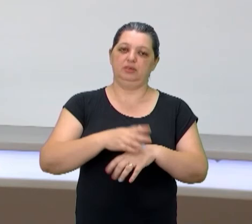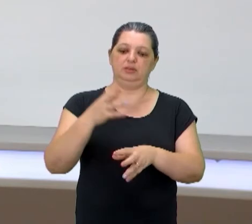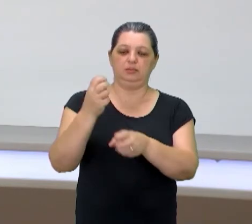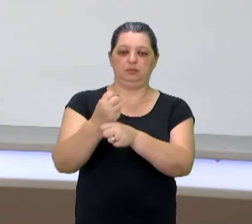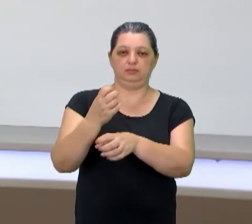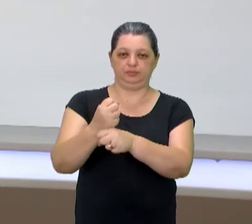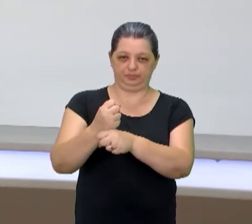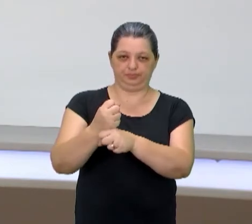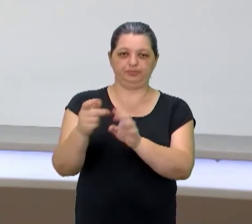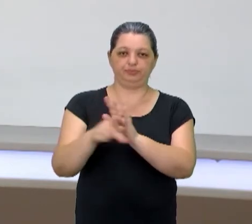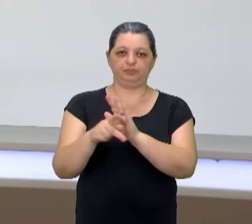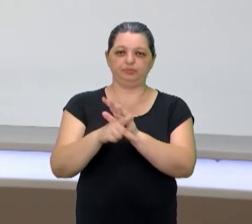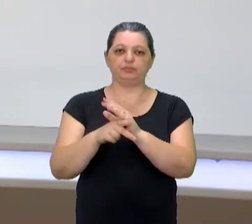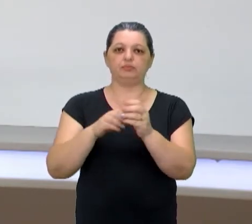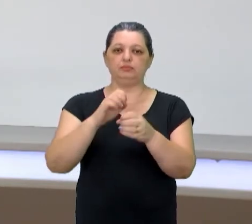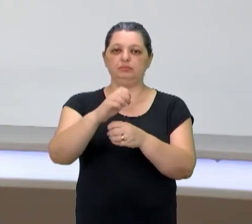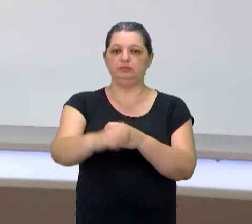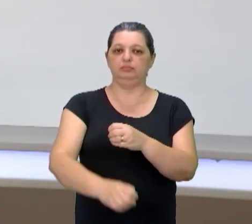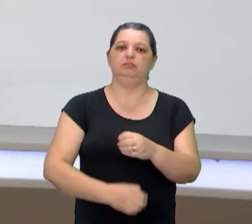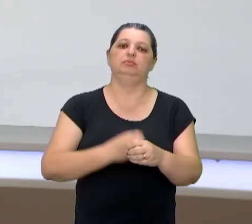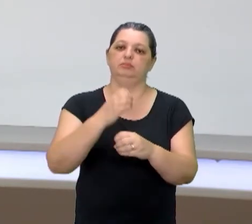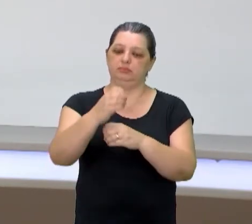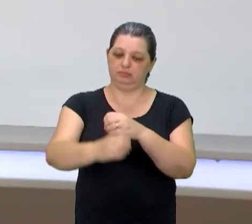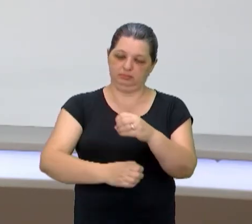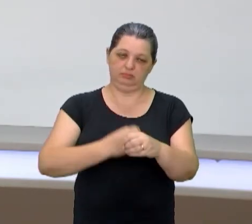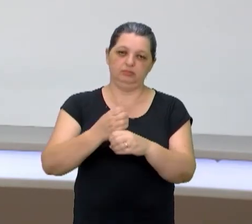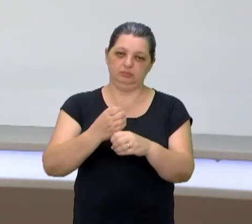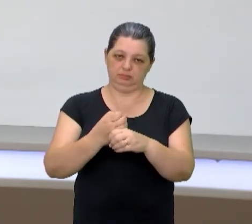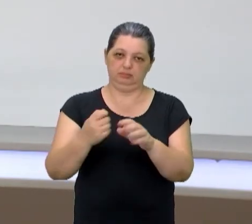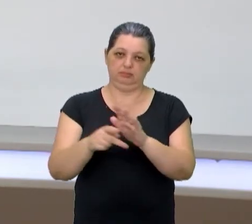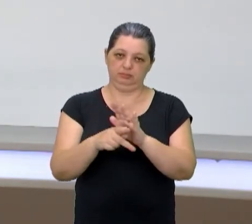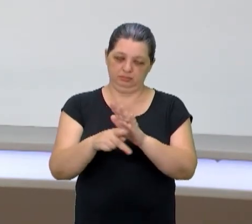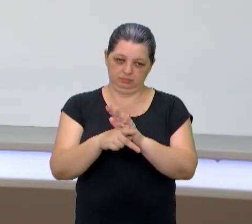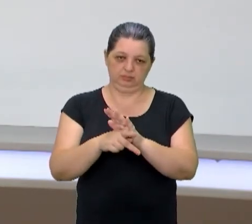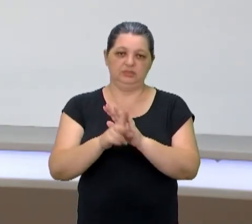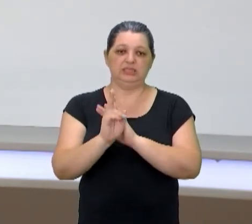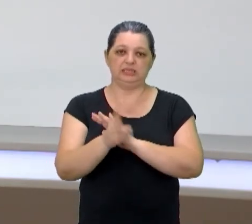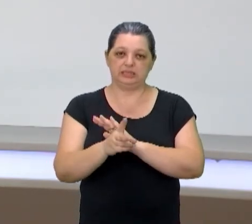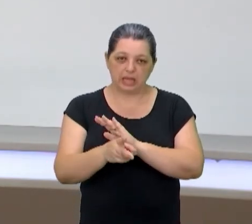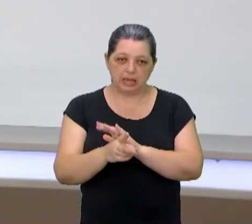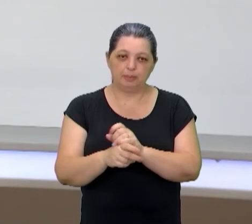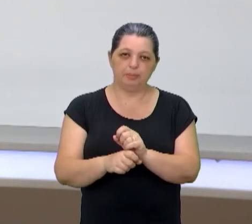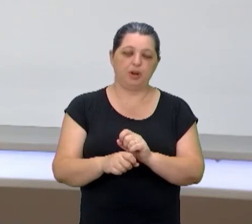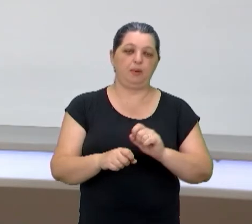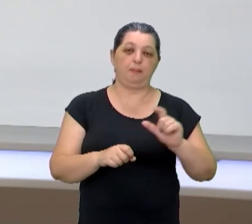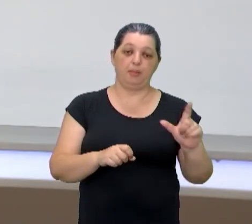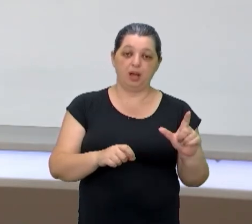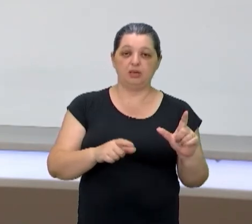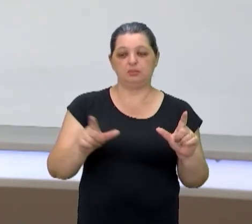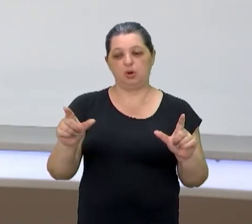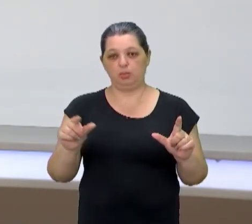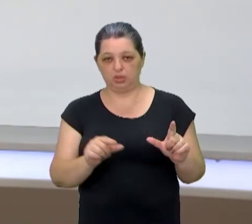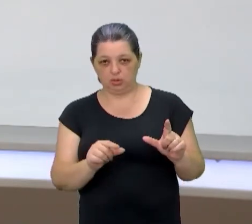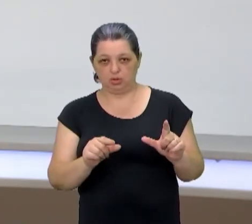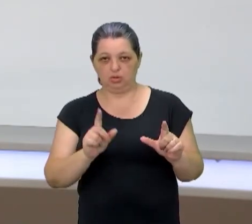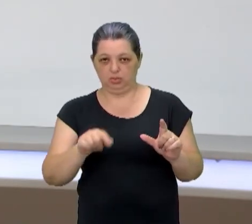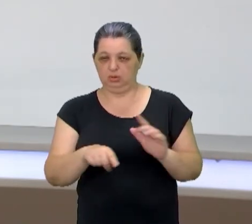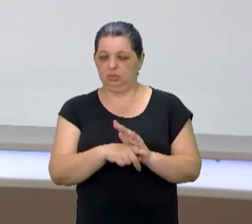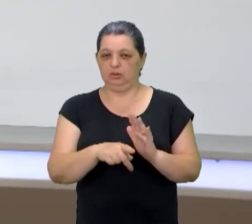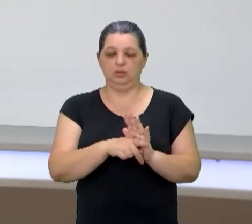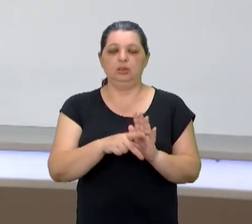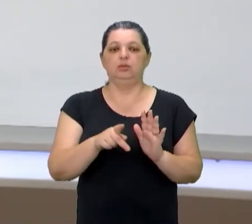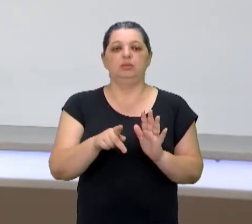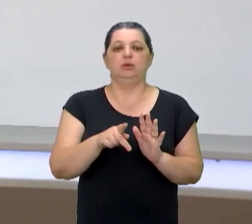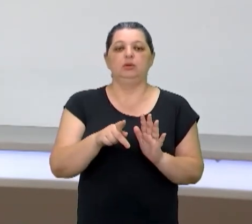de eletronegatividade, eu vou tirar o valor maior do menor. Então, não é pela posição do